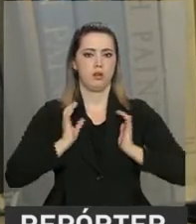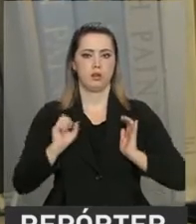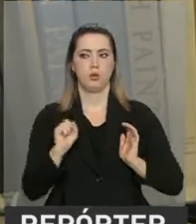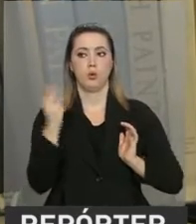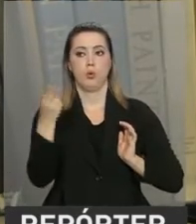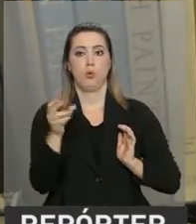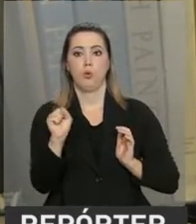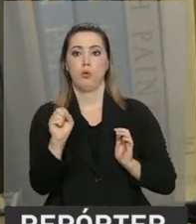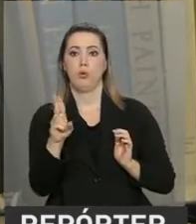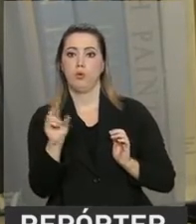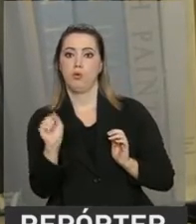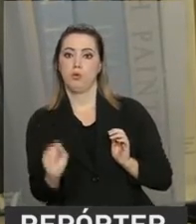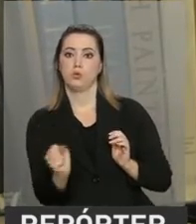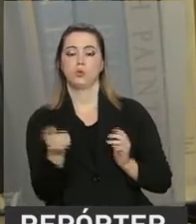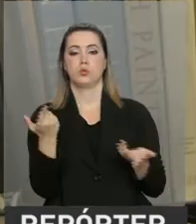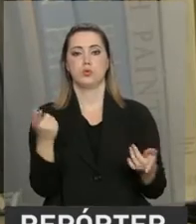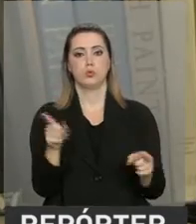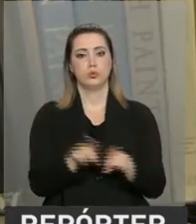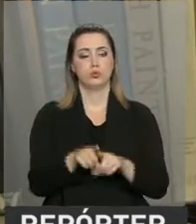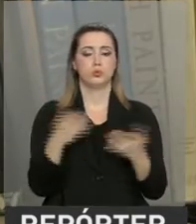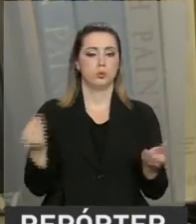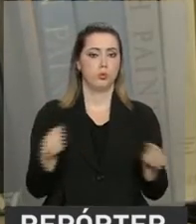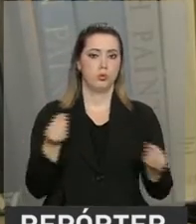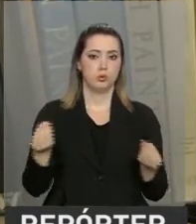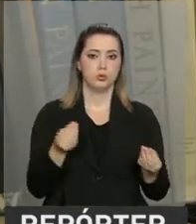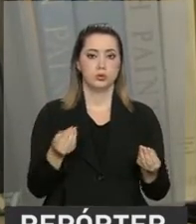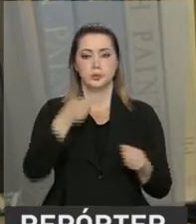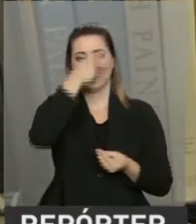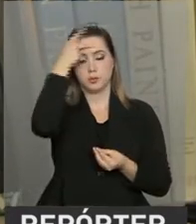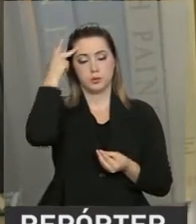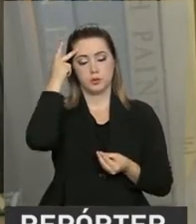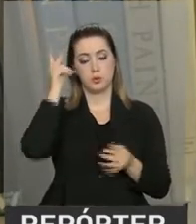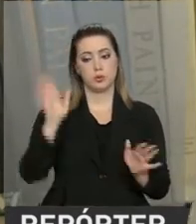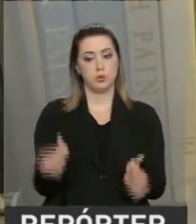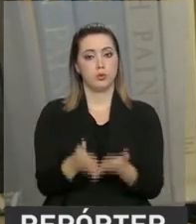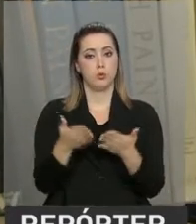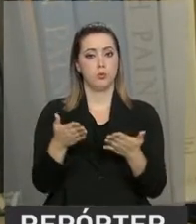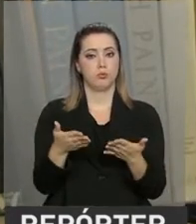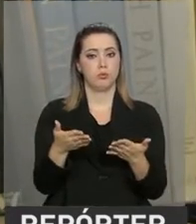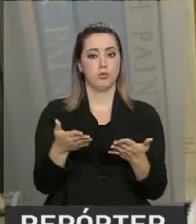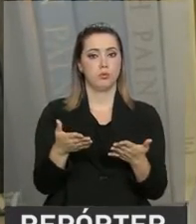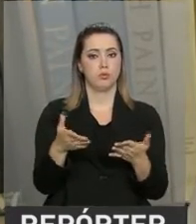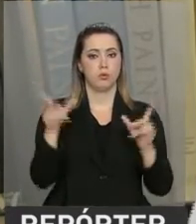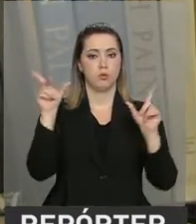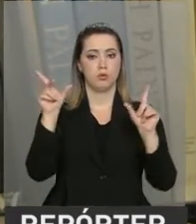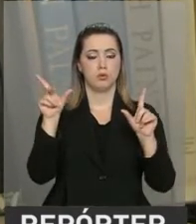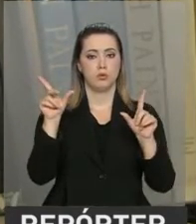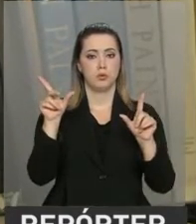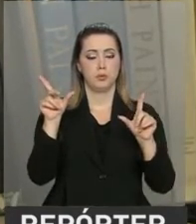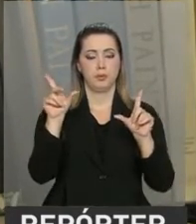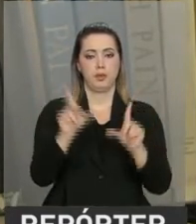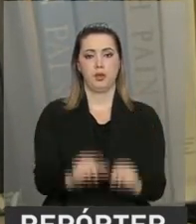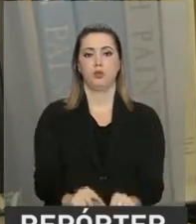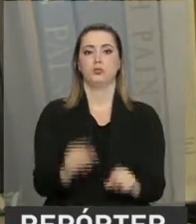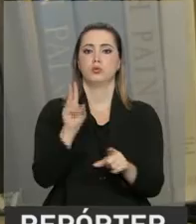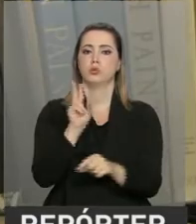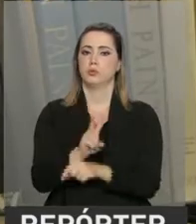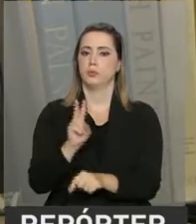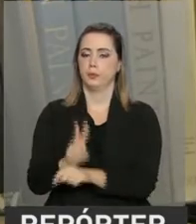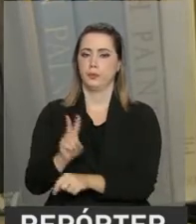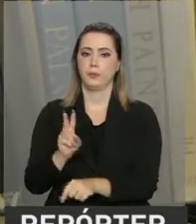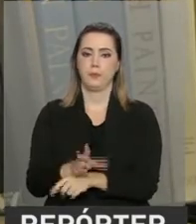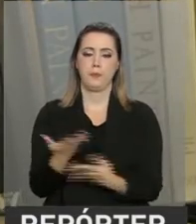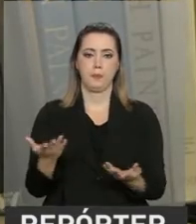no sus né do financiamento para os meninos a menos protegidos mas é é